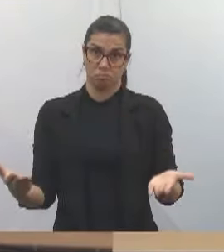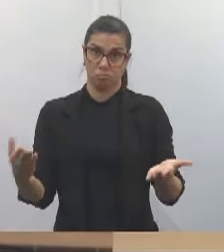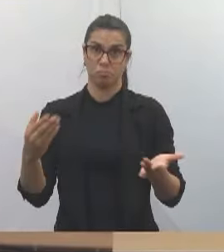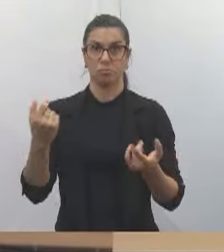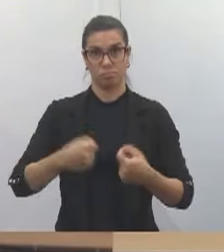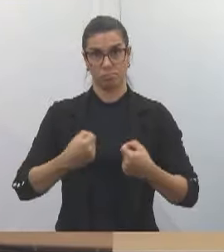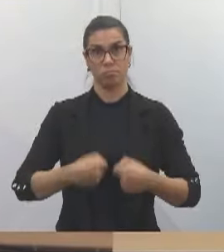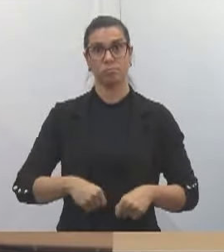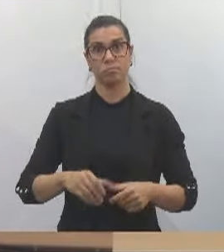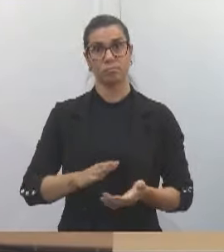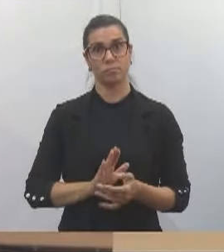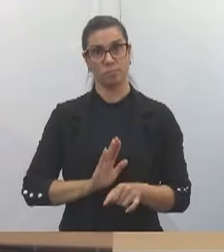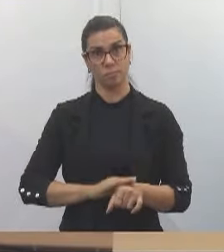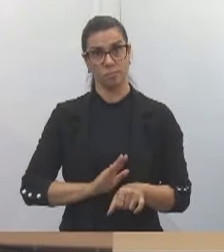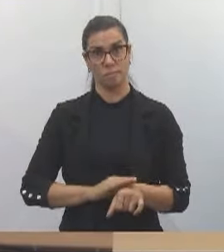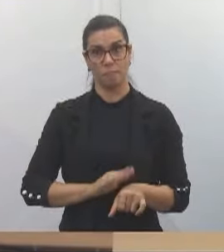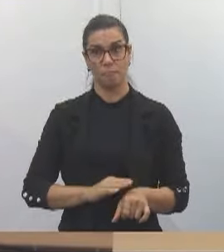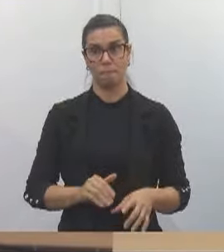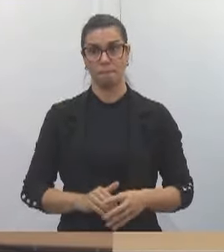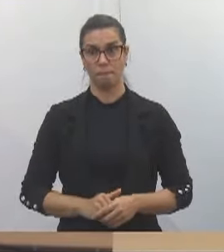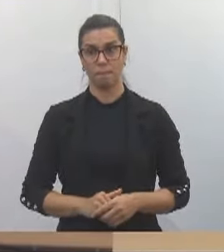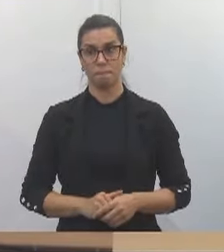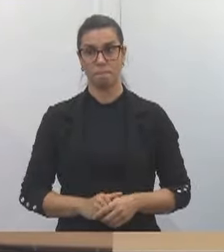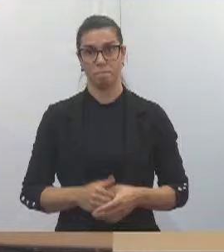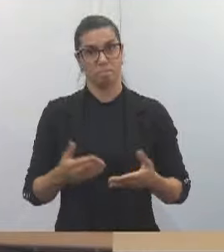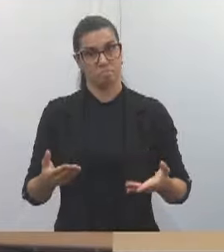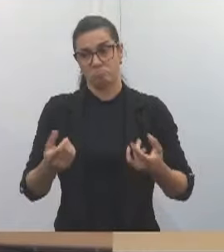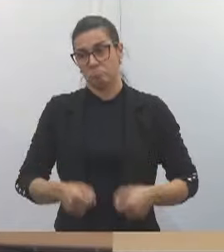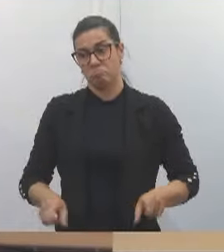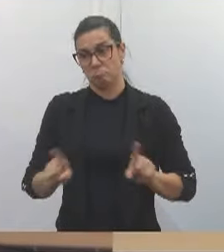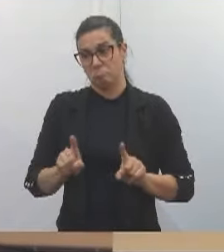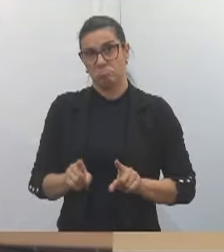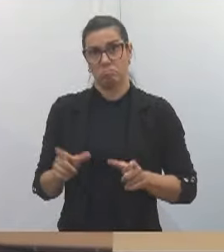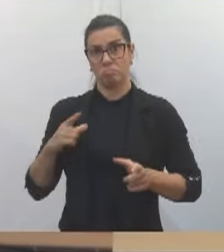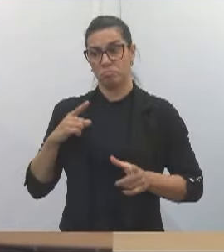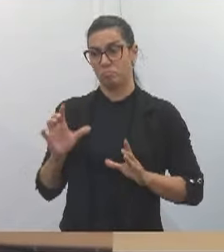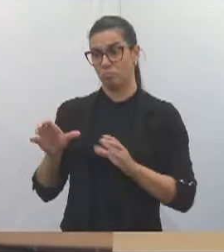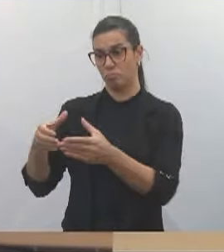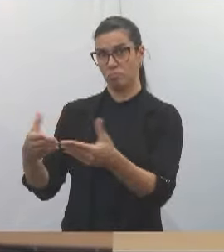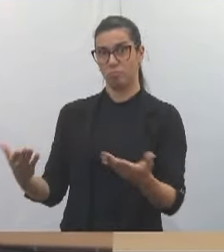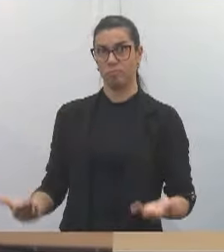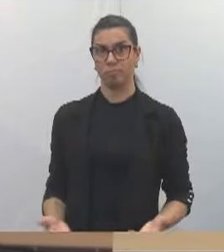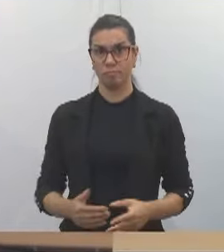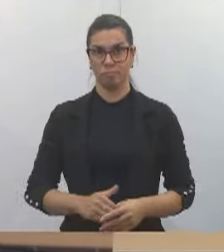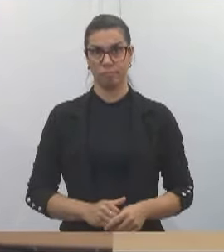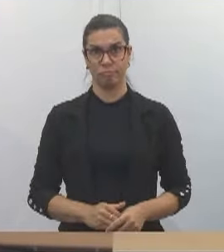funcionar, certo? Senão, não precisa ter fiscal de postura lá.